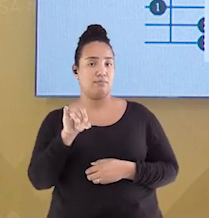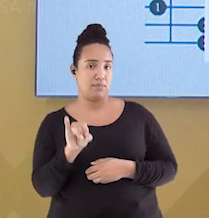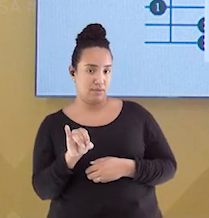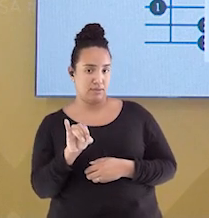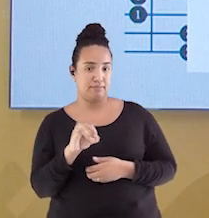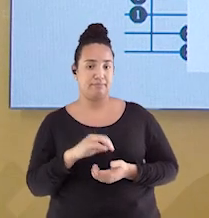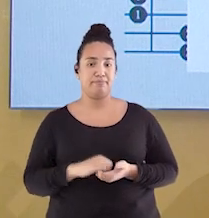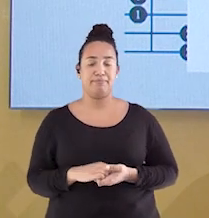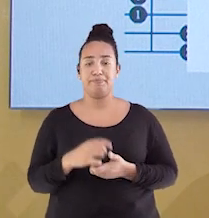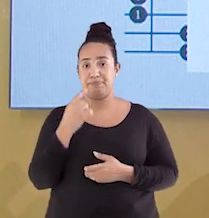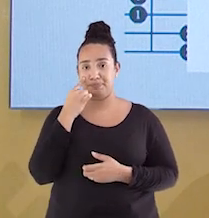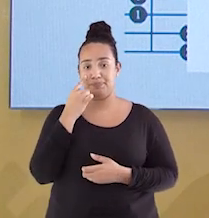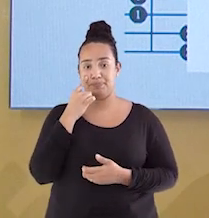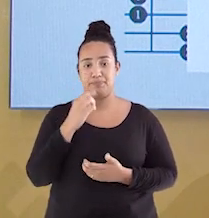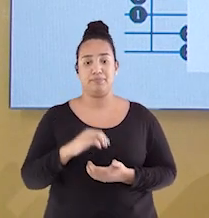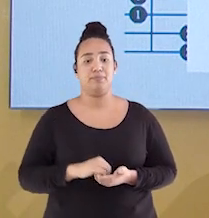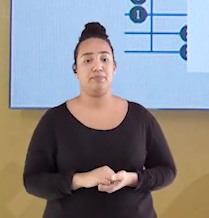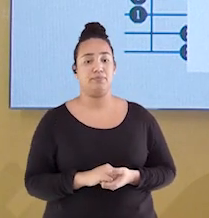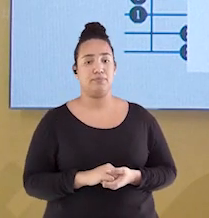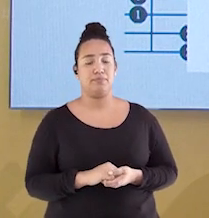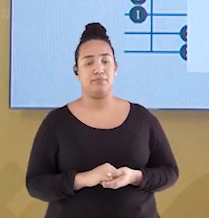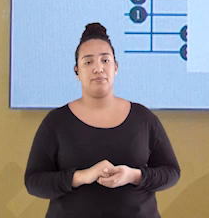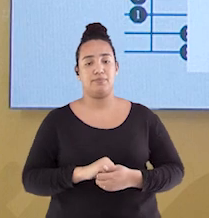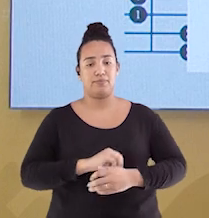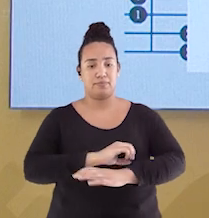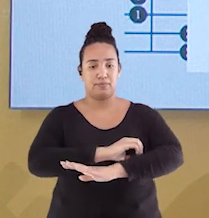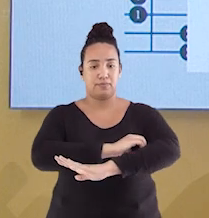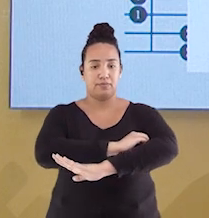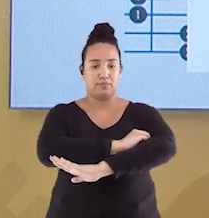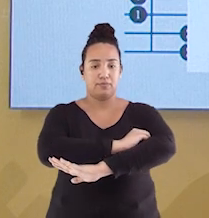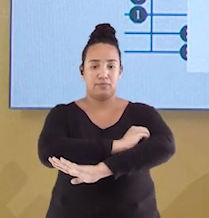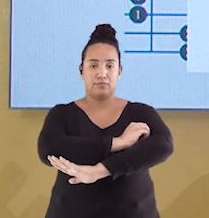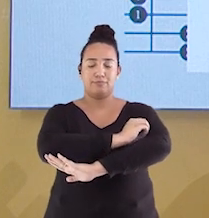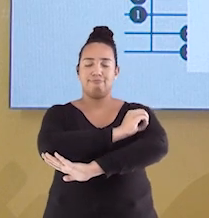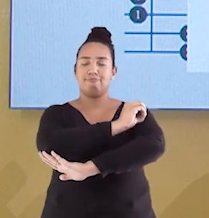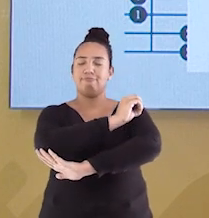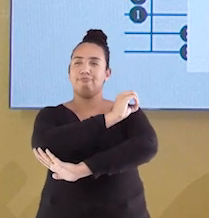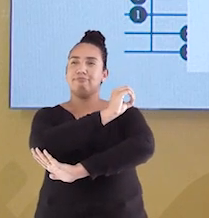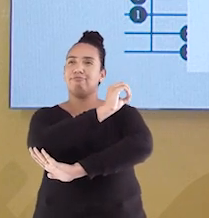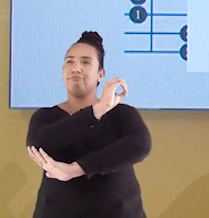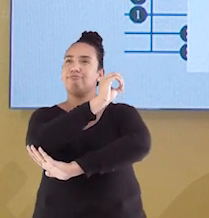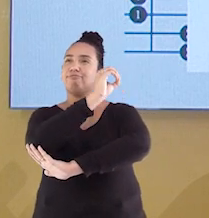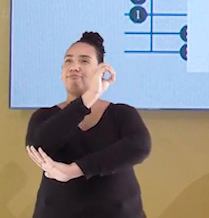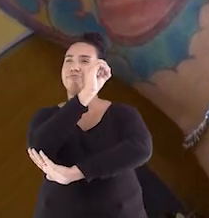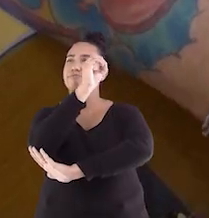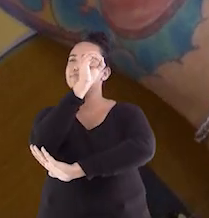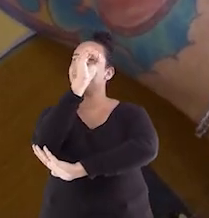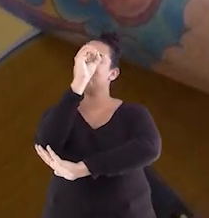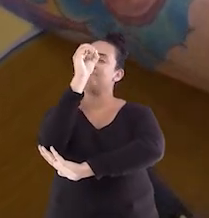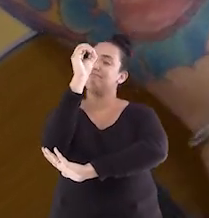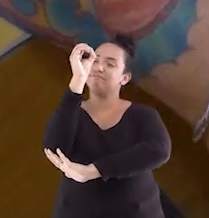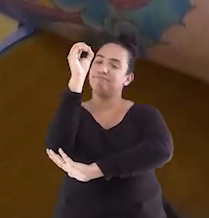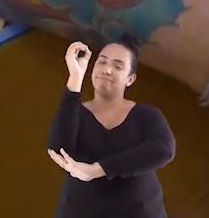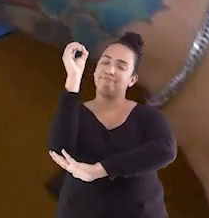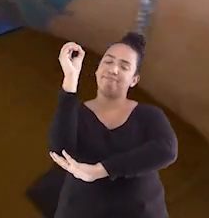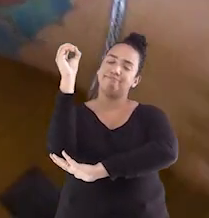ó. Vem nascendo o sol e o dia começou,